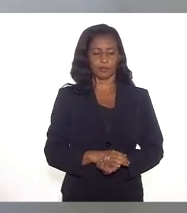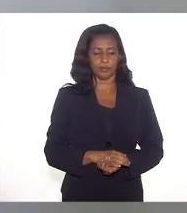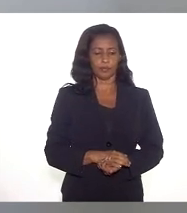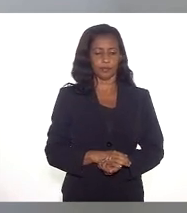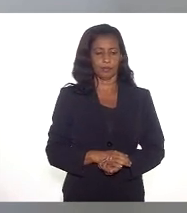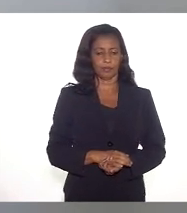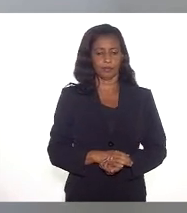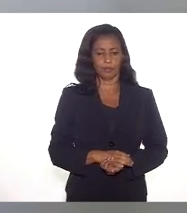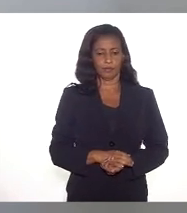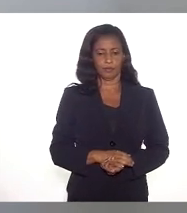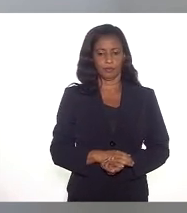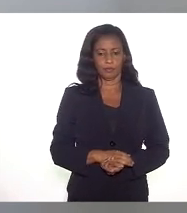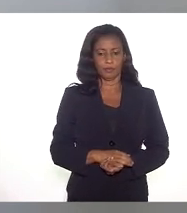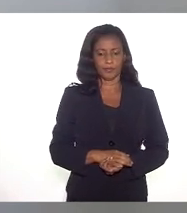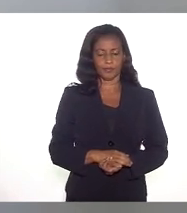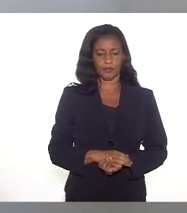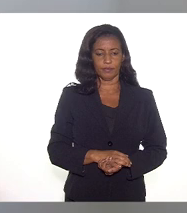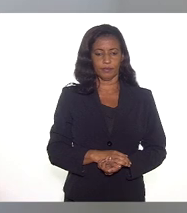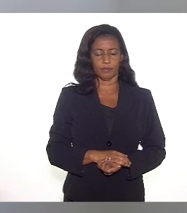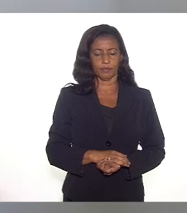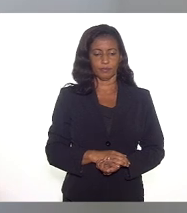Deputada Tia Ju.